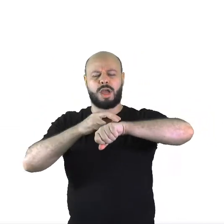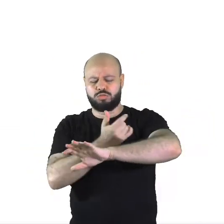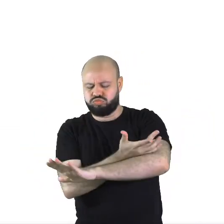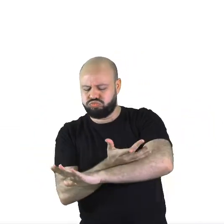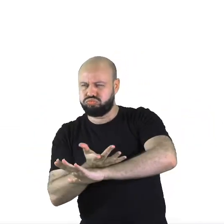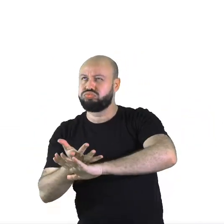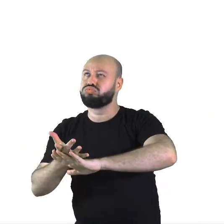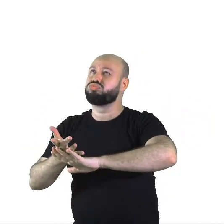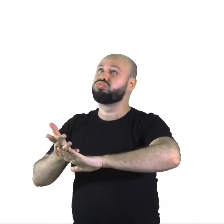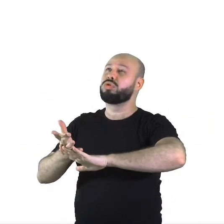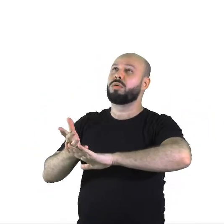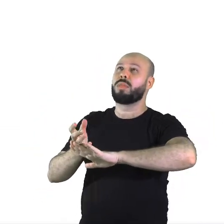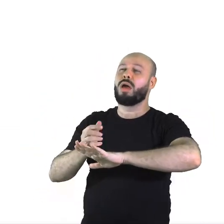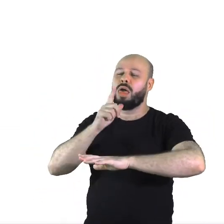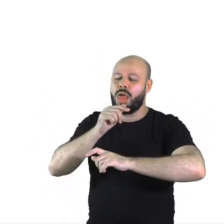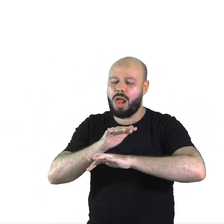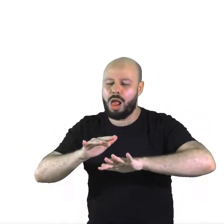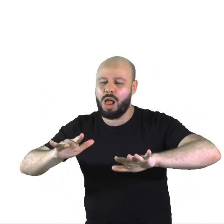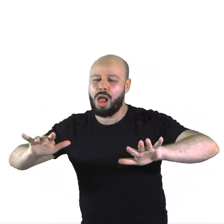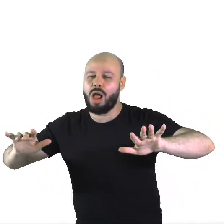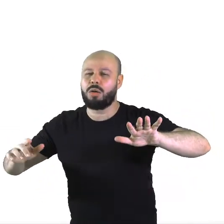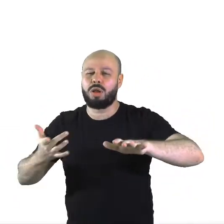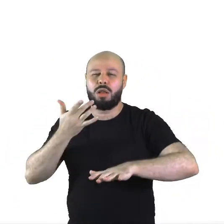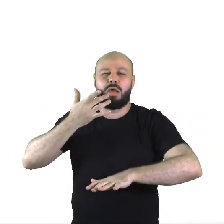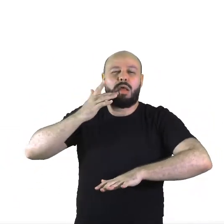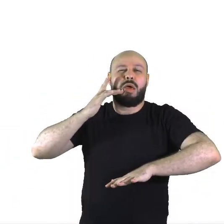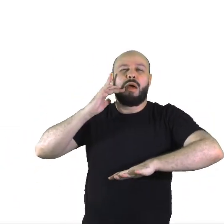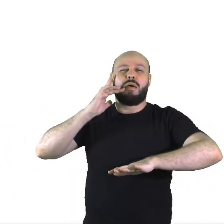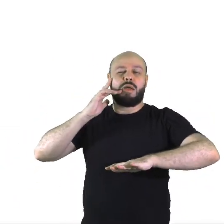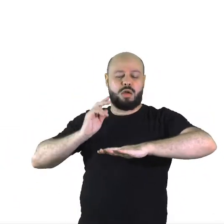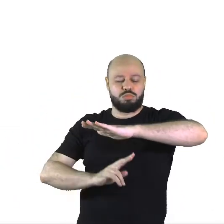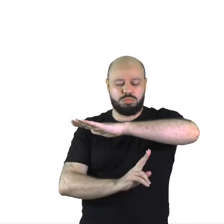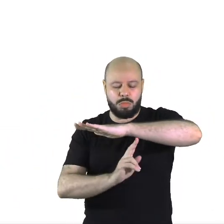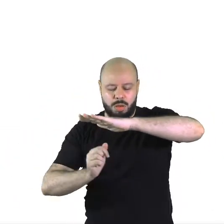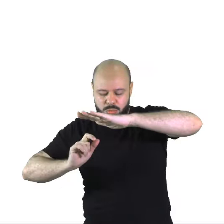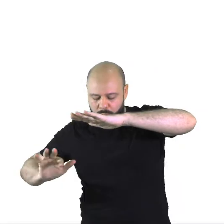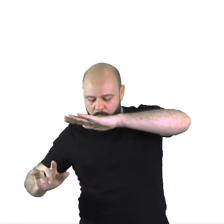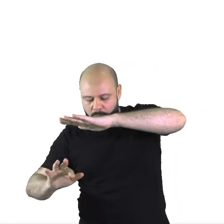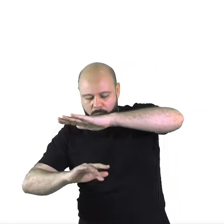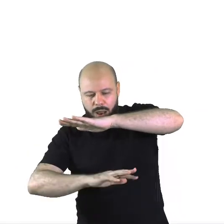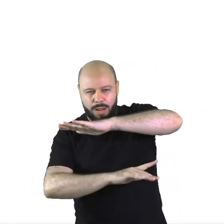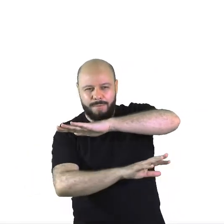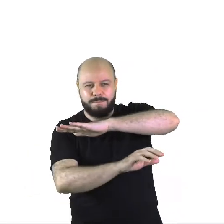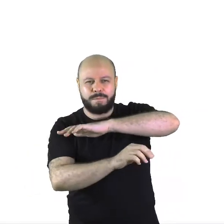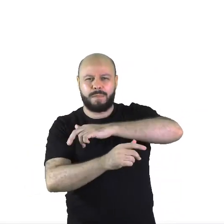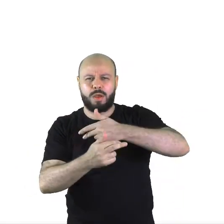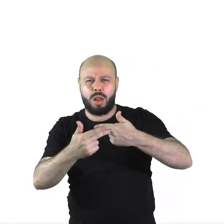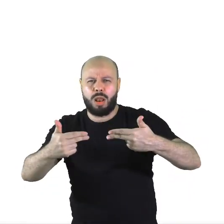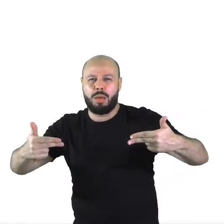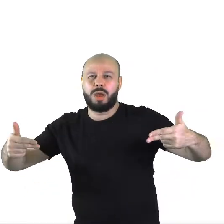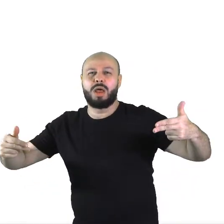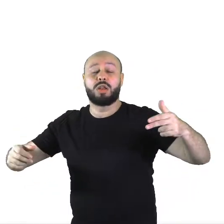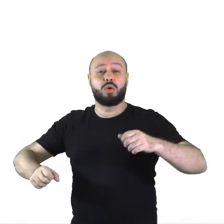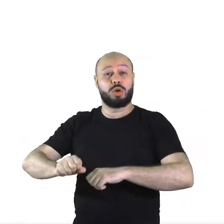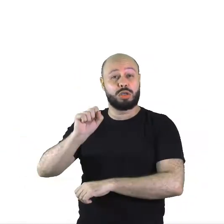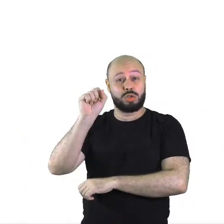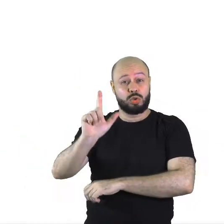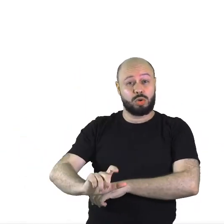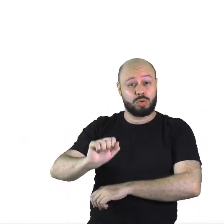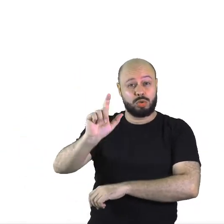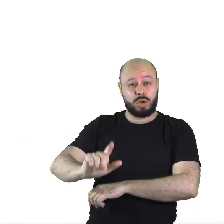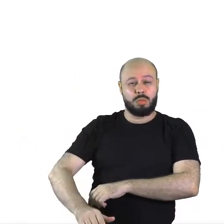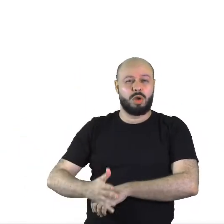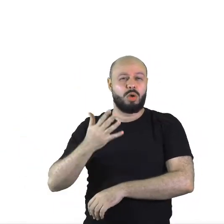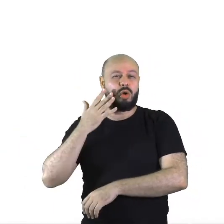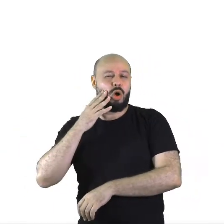gramado. A água era dourada sobre as pontes. Outros elementos eram azuis,